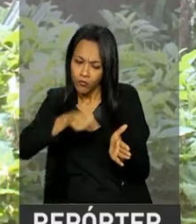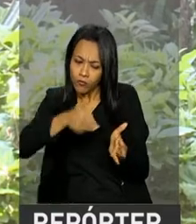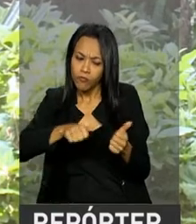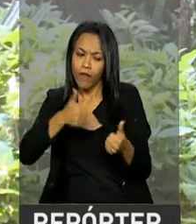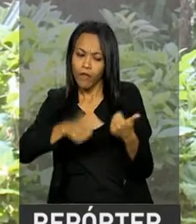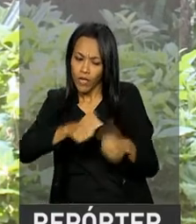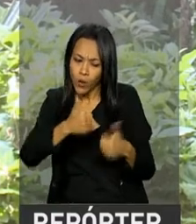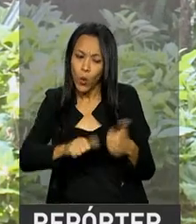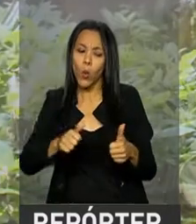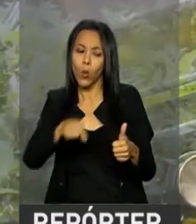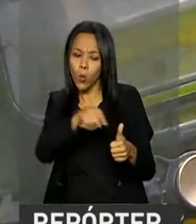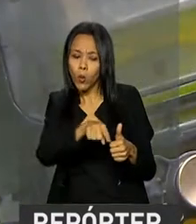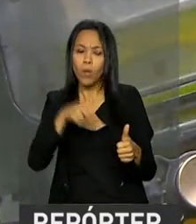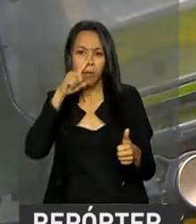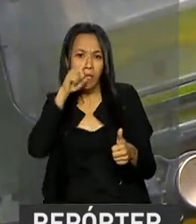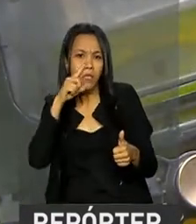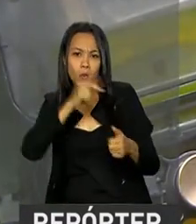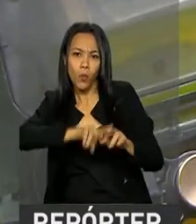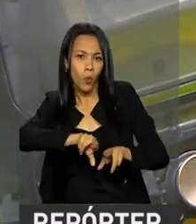mecânicos, toxicológicos.